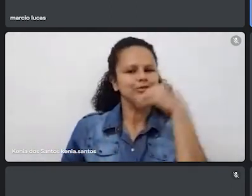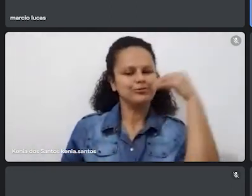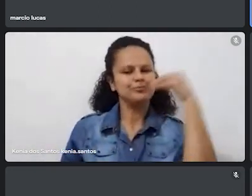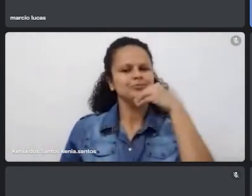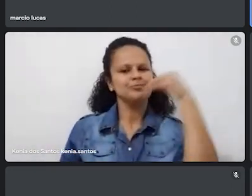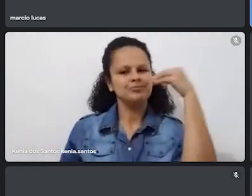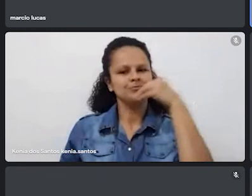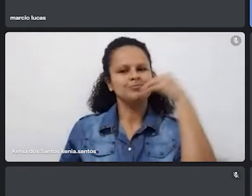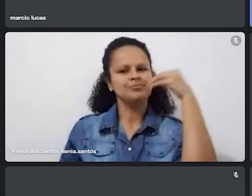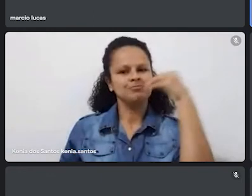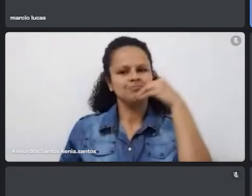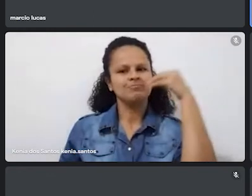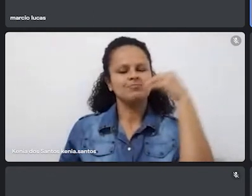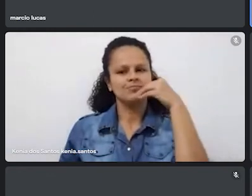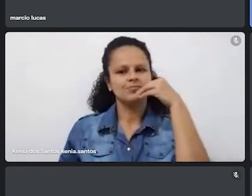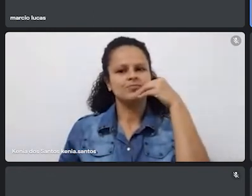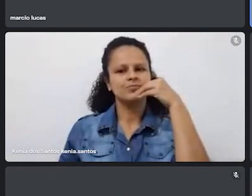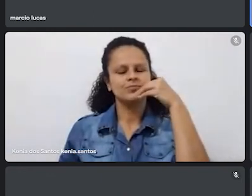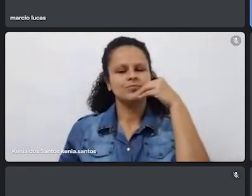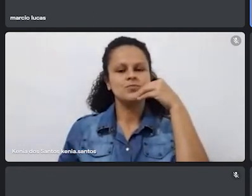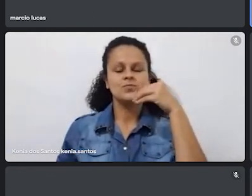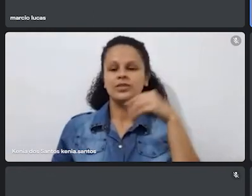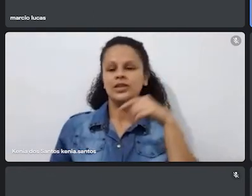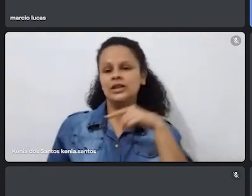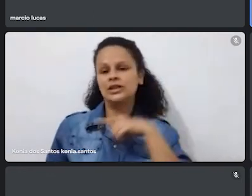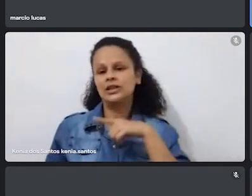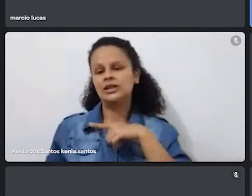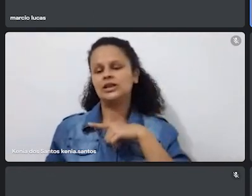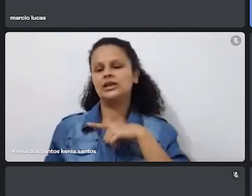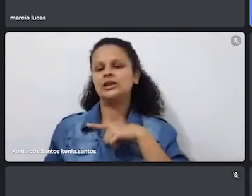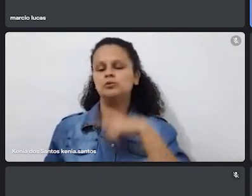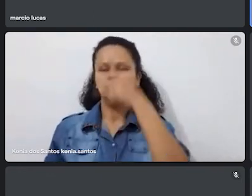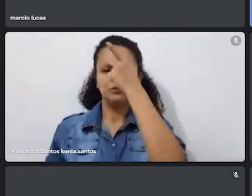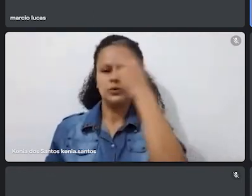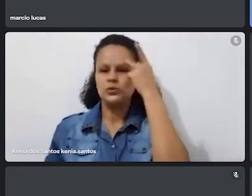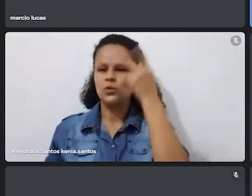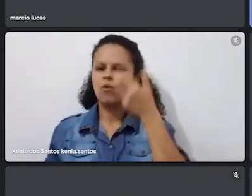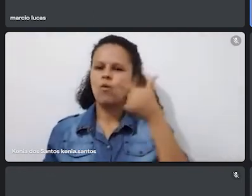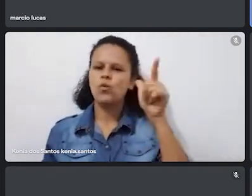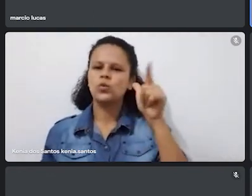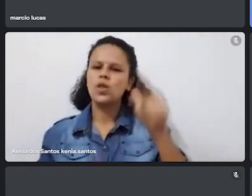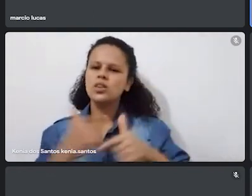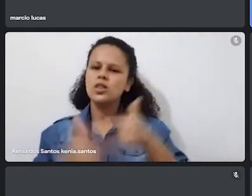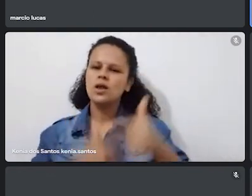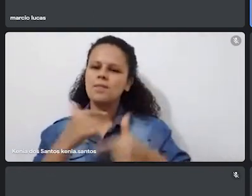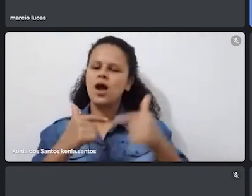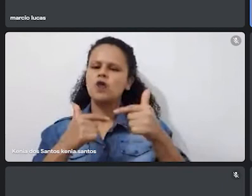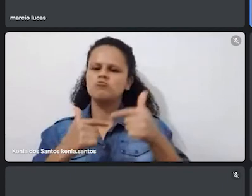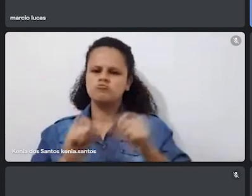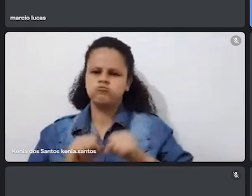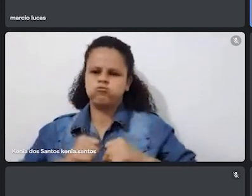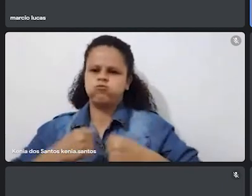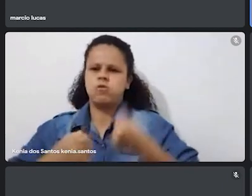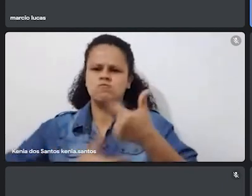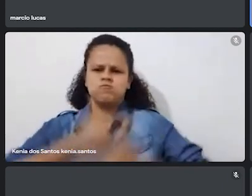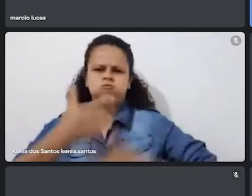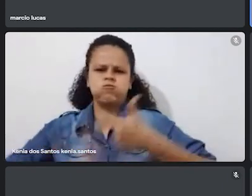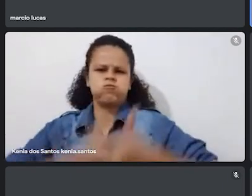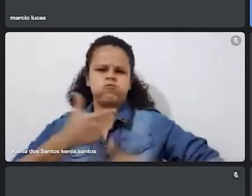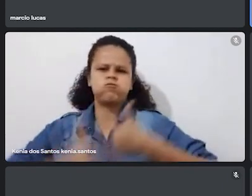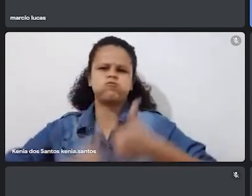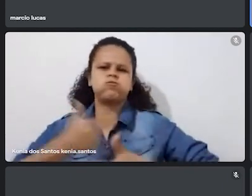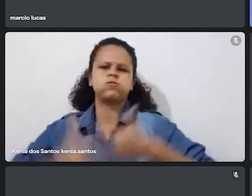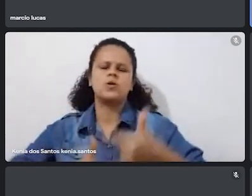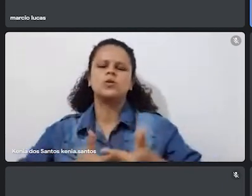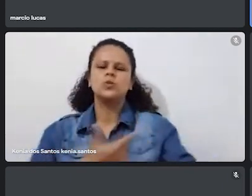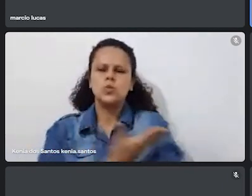menor. Tem aqueles, por exemplo, aqueles trabalhadores braçais, que às vezes tem